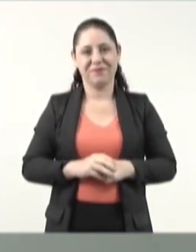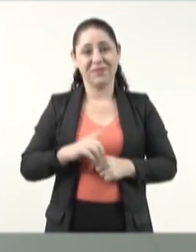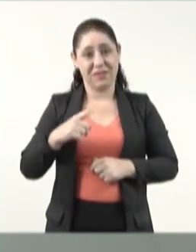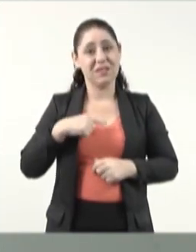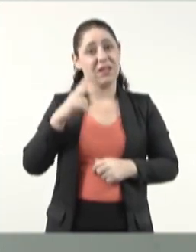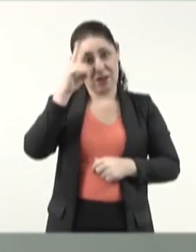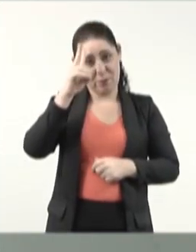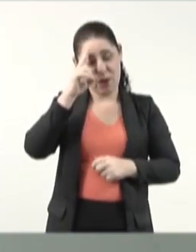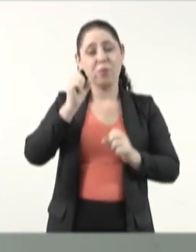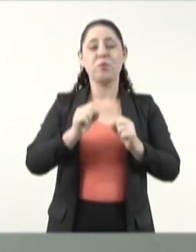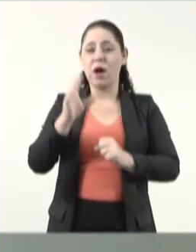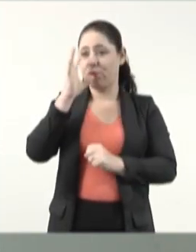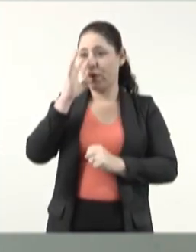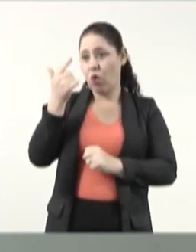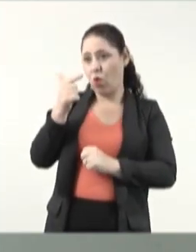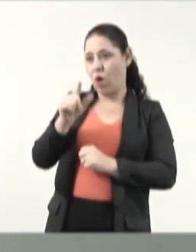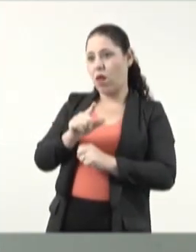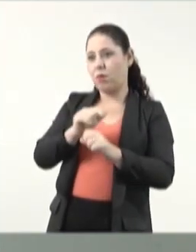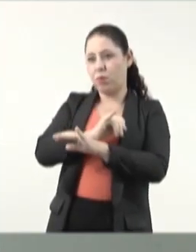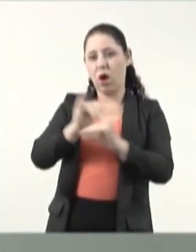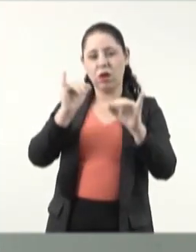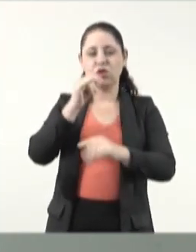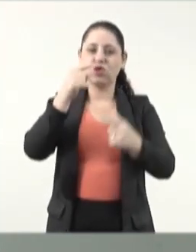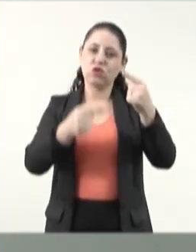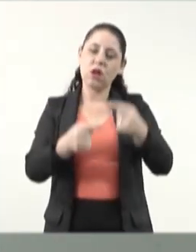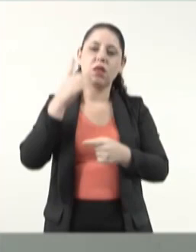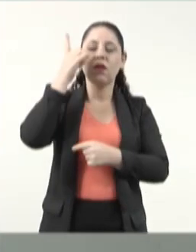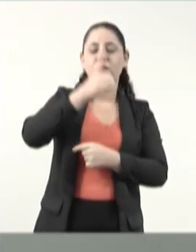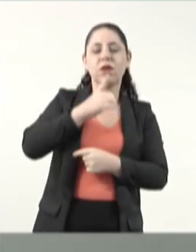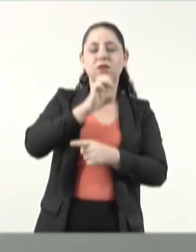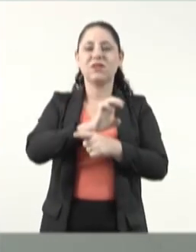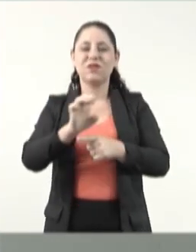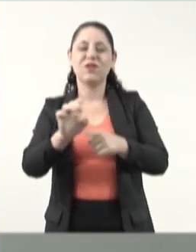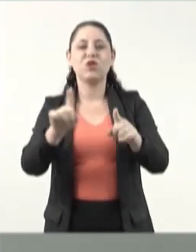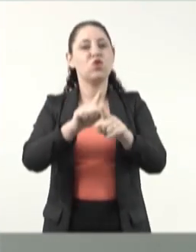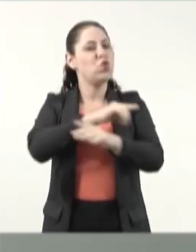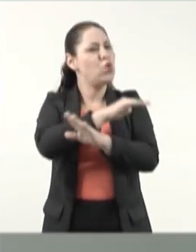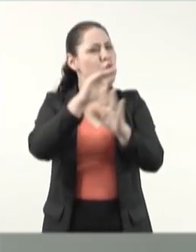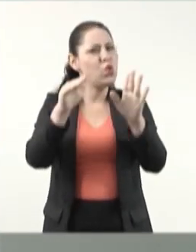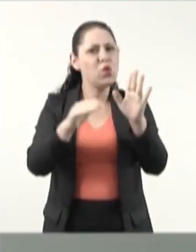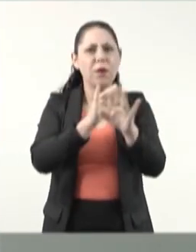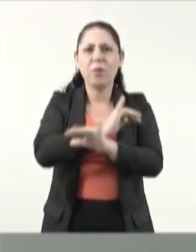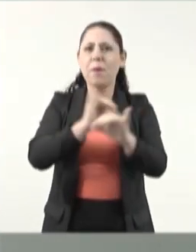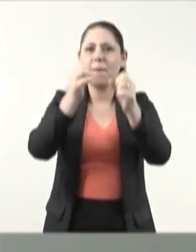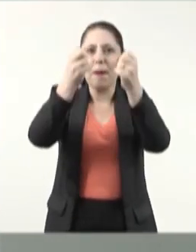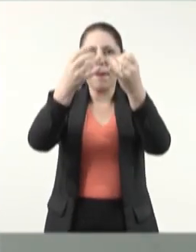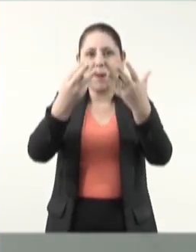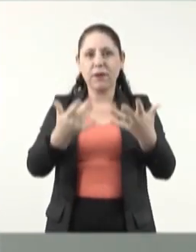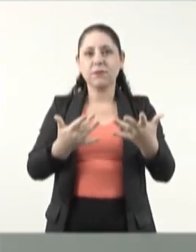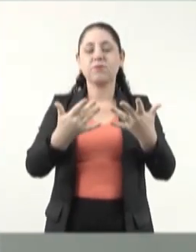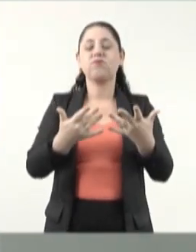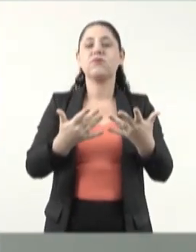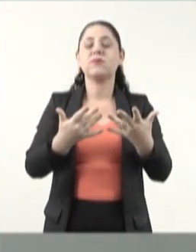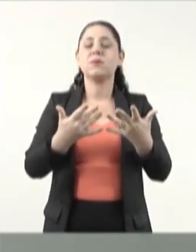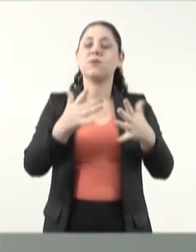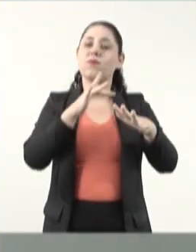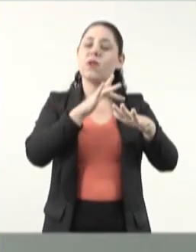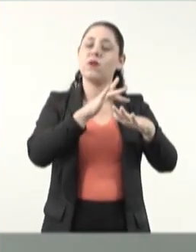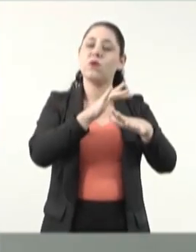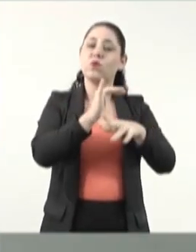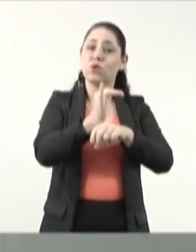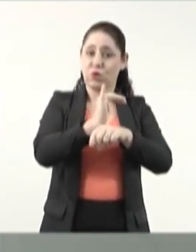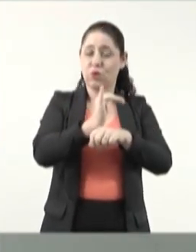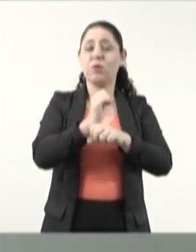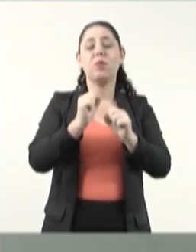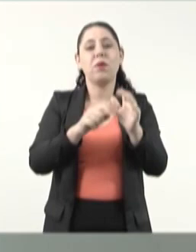Final. Lembrando que você pode reassistir ao nosso programa, as discussões dos deputados estaduais e toda a vasta produção da TV Alemes pelo nosso canal do YouTube. É só